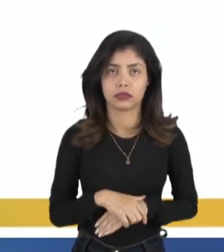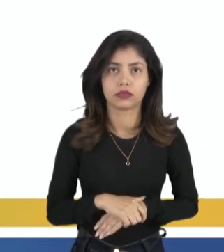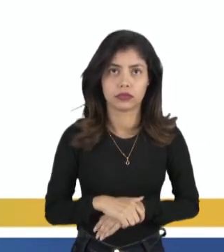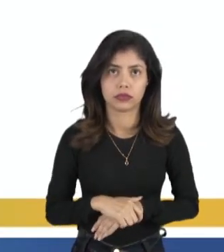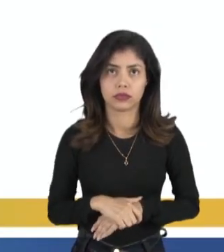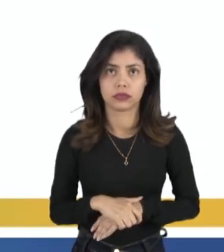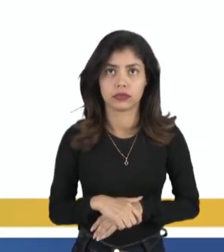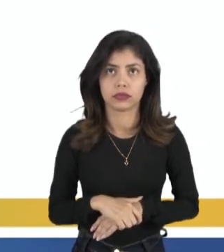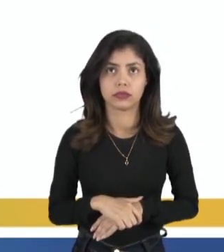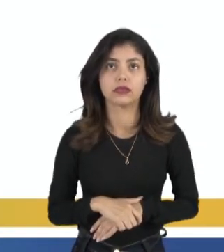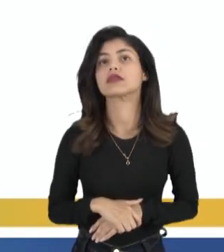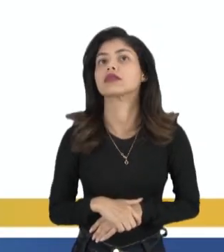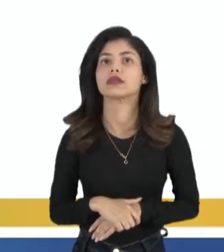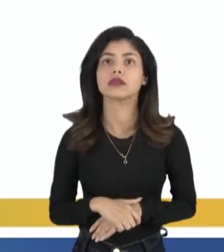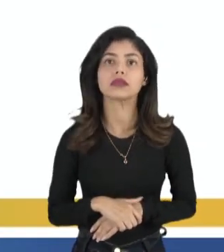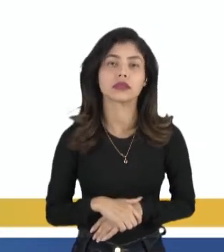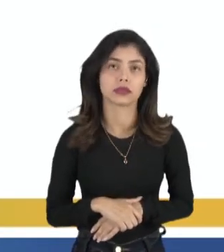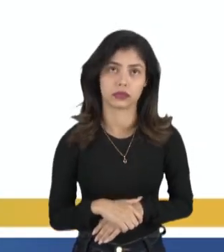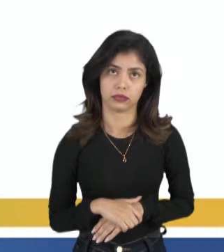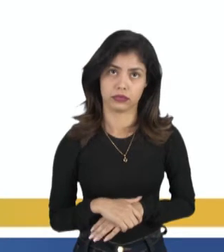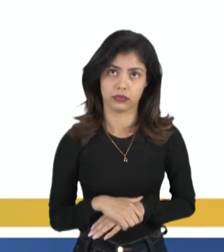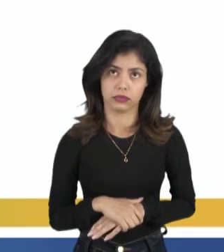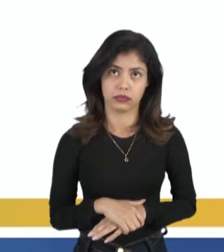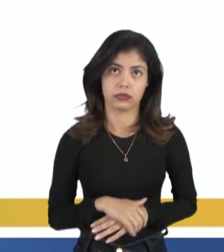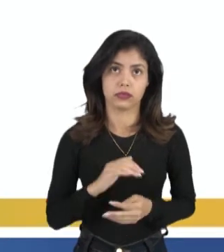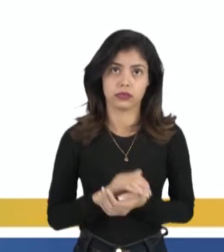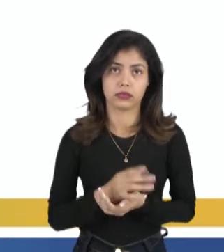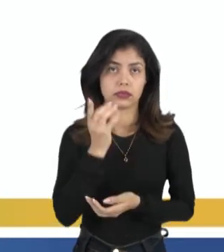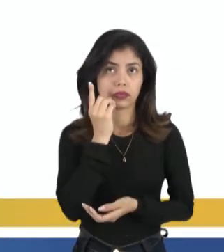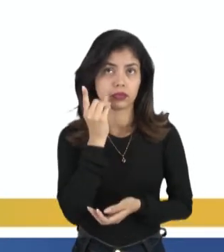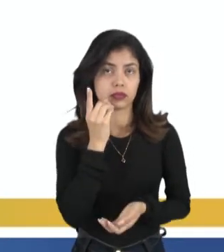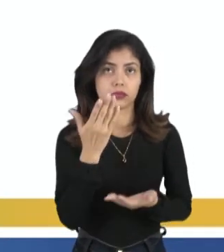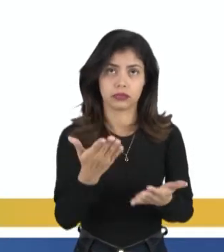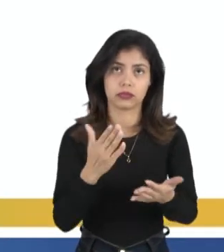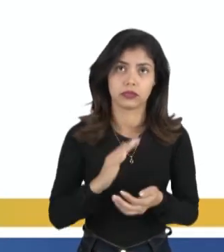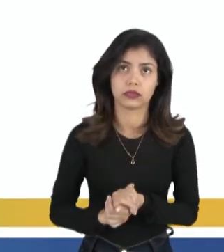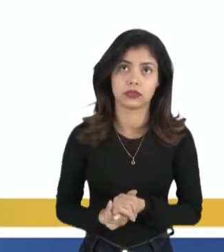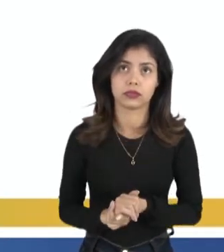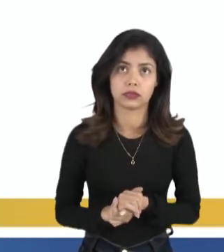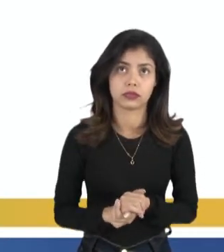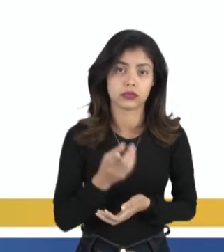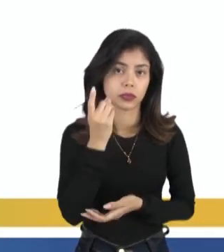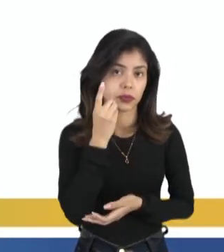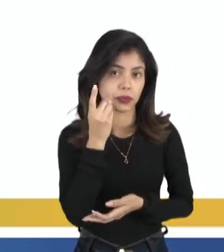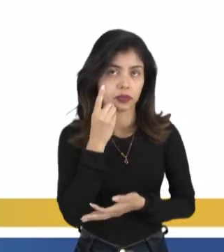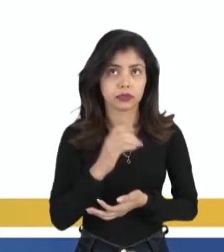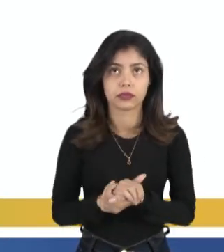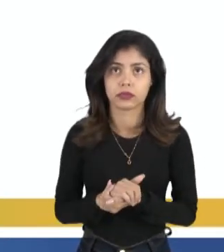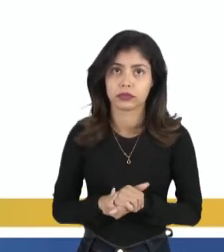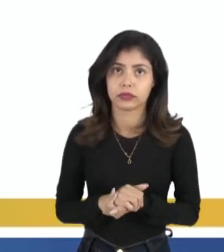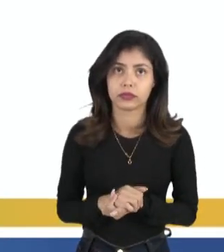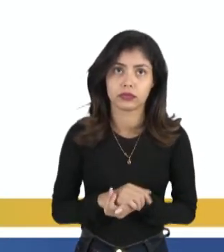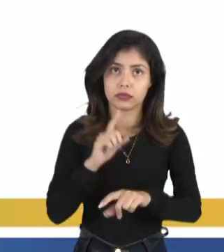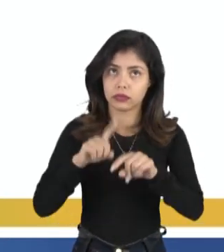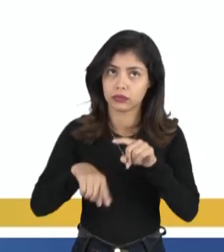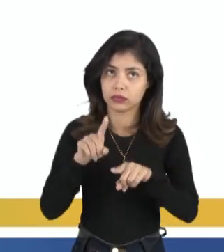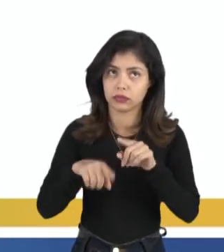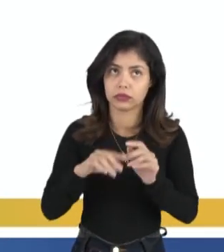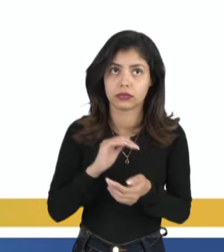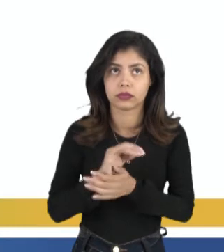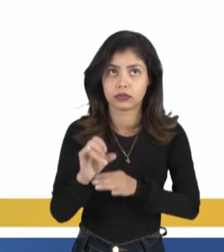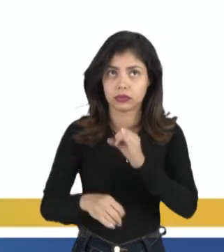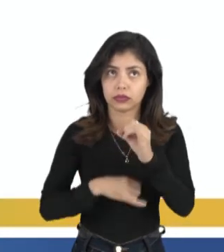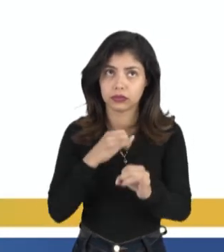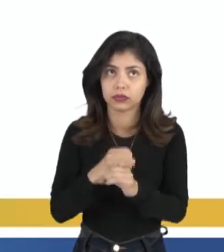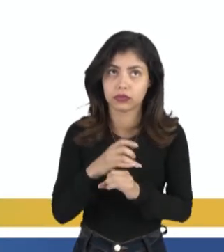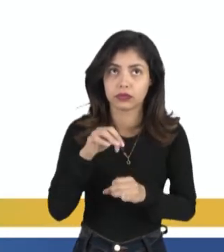aqui. E quando o eclipse for anular, vai ser dessa forma aqui, ó. E tá aqui a data, ó. Isso aqui é uma matéria que eu tirei da internet,